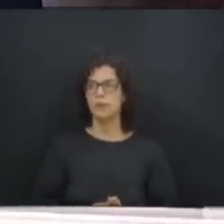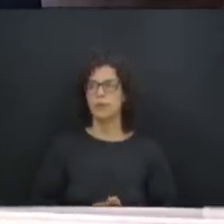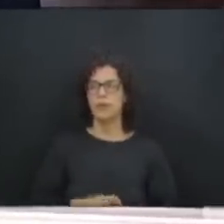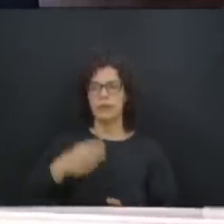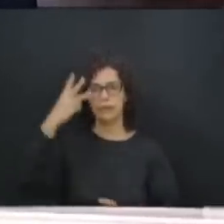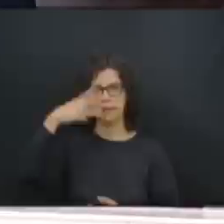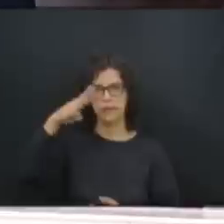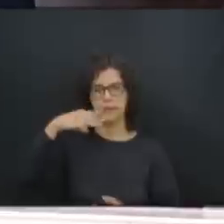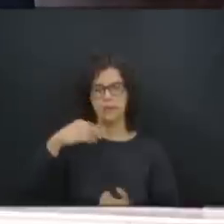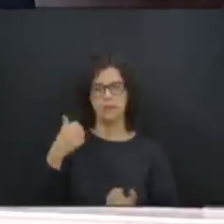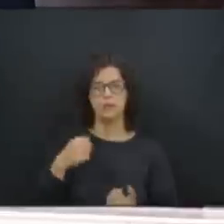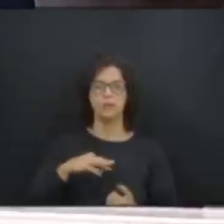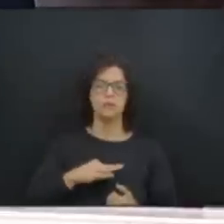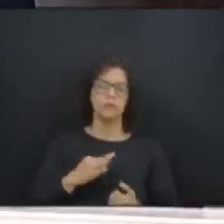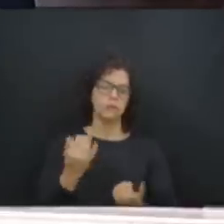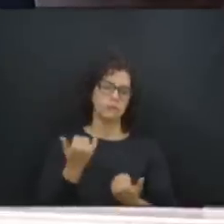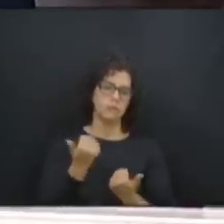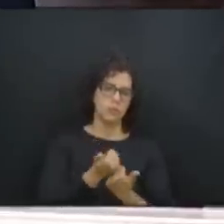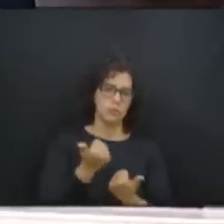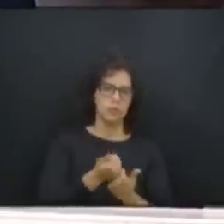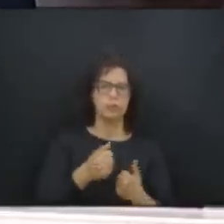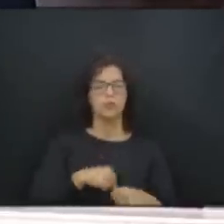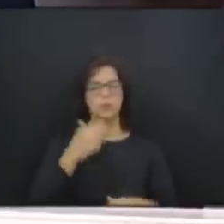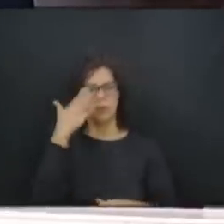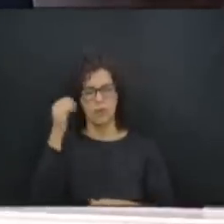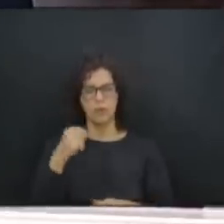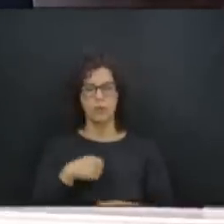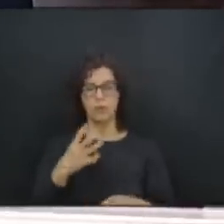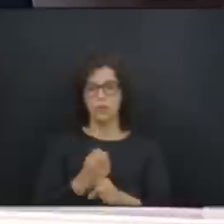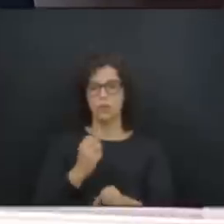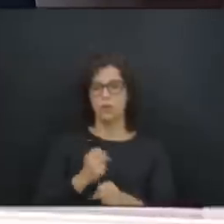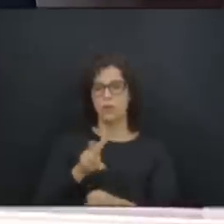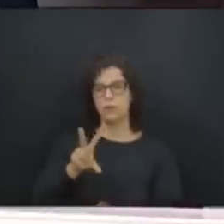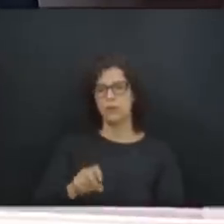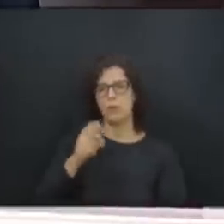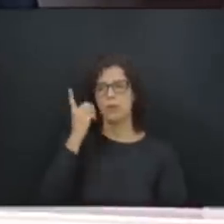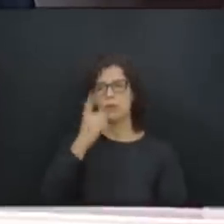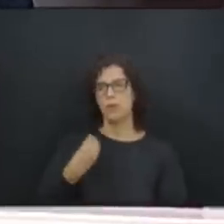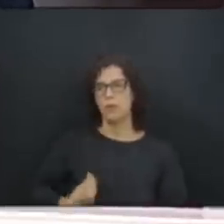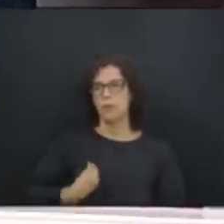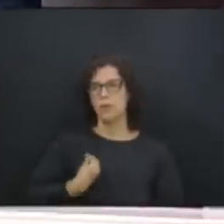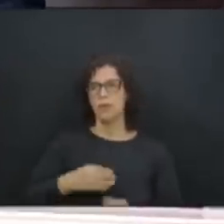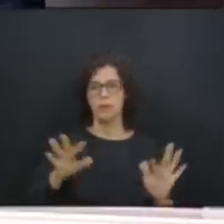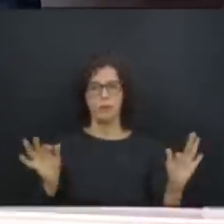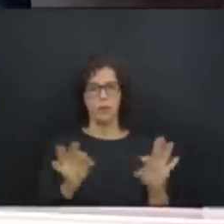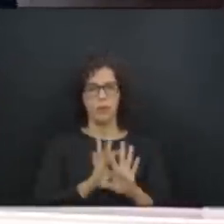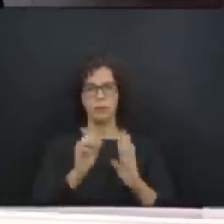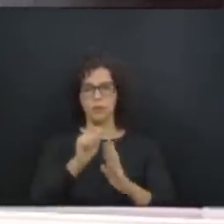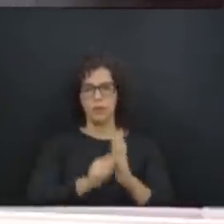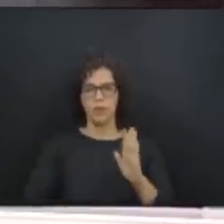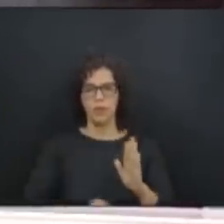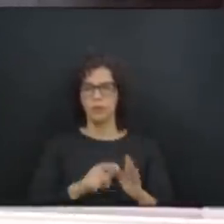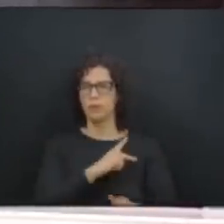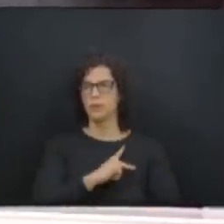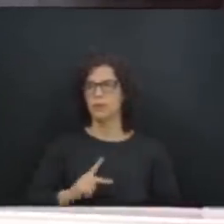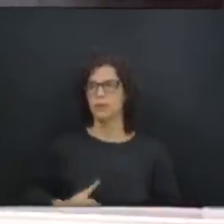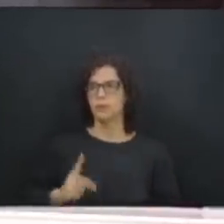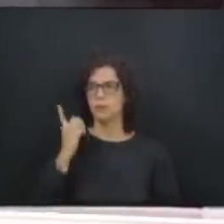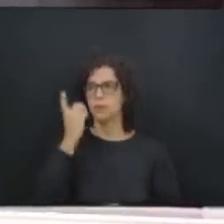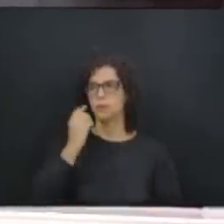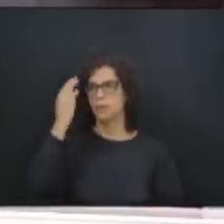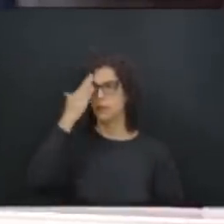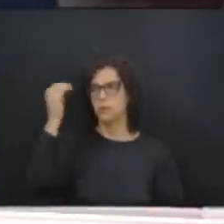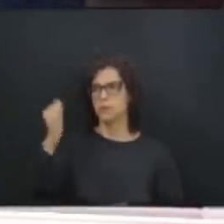Dr Tercílio Turini registrada a presença de 50 parlamentares é só o que consta na ata senhor presidente